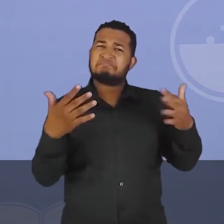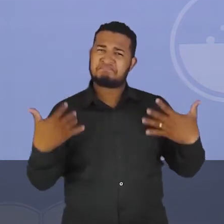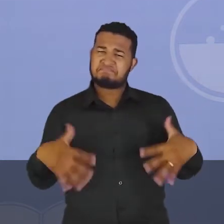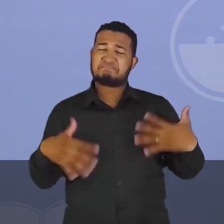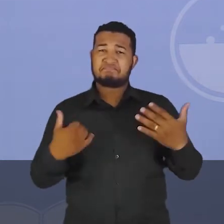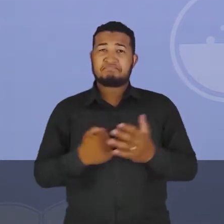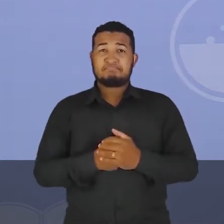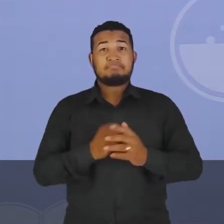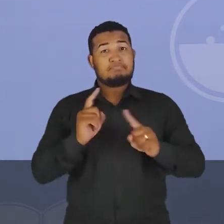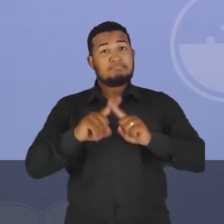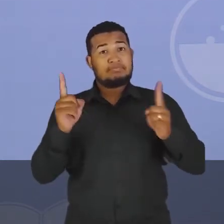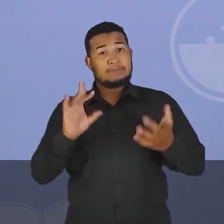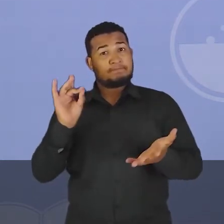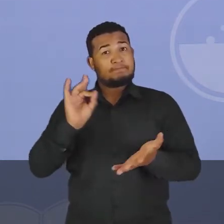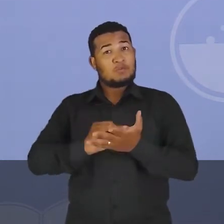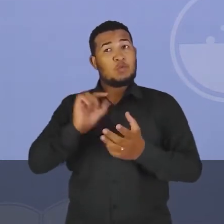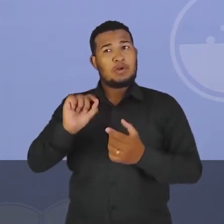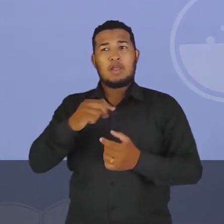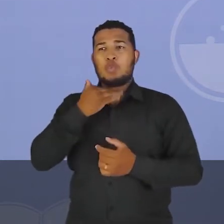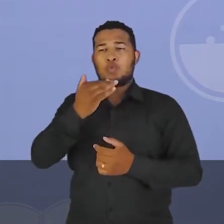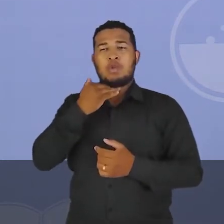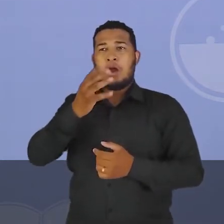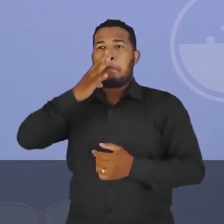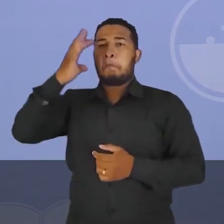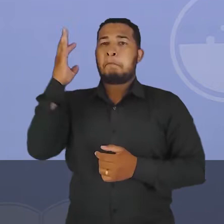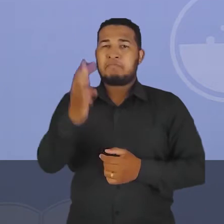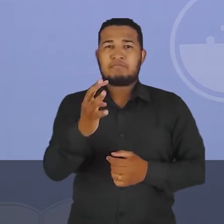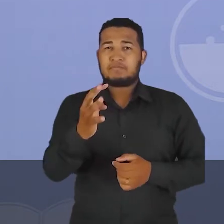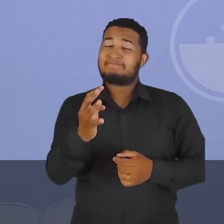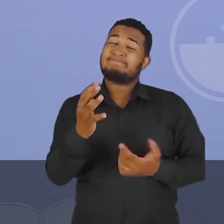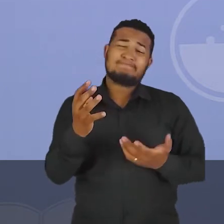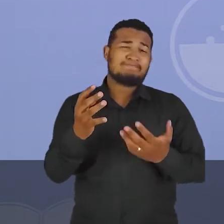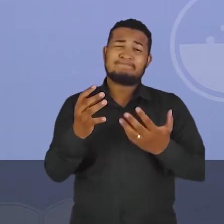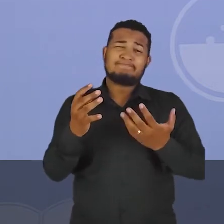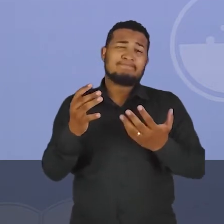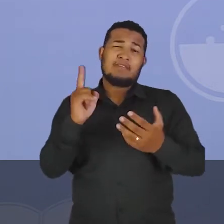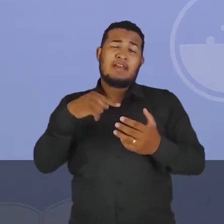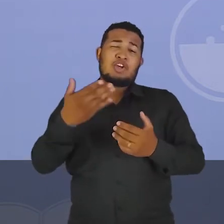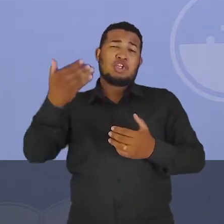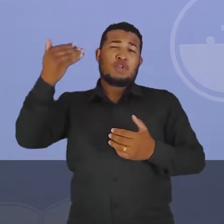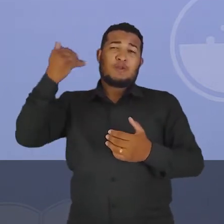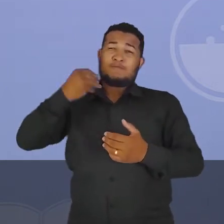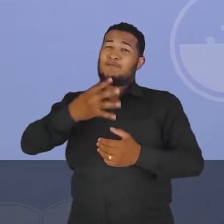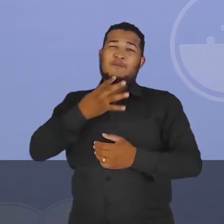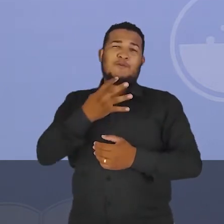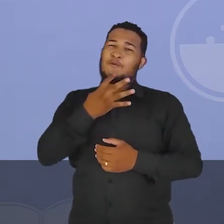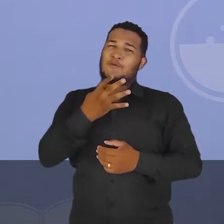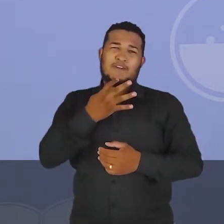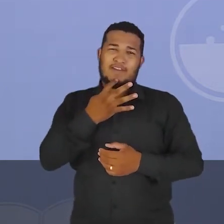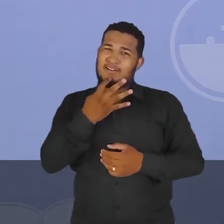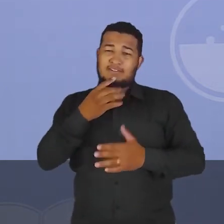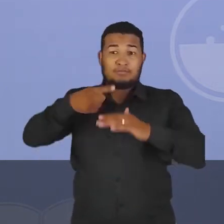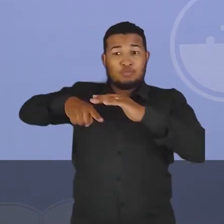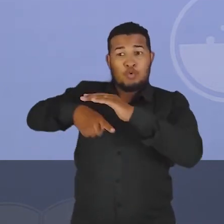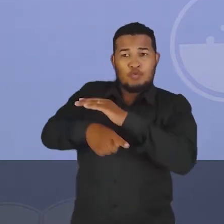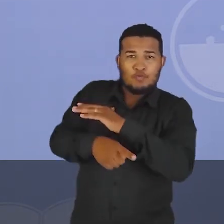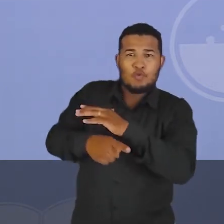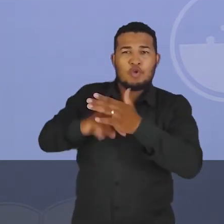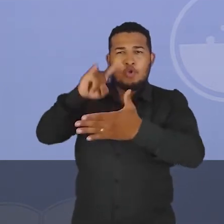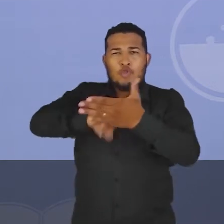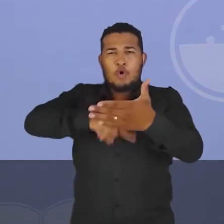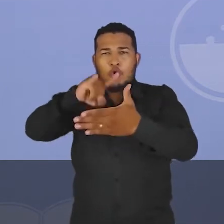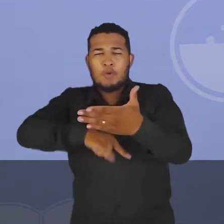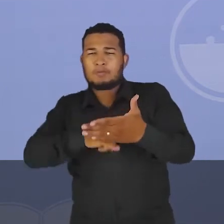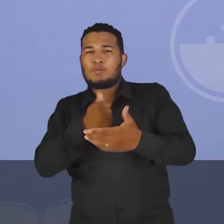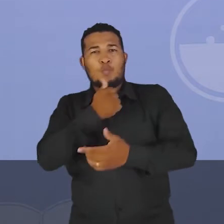questão é que a gente não pode julgar, porque a gente está falando de um contexto que a gente não conhece muito a fundo, não tem tanta